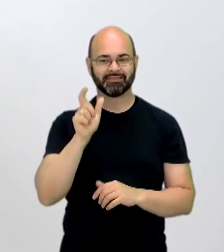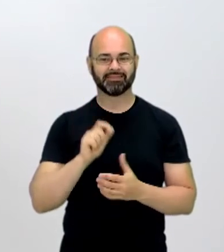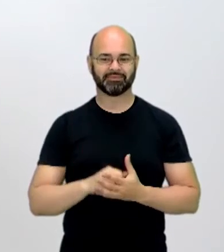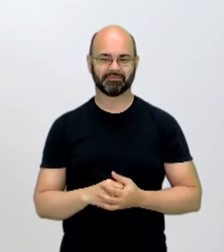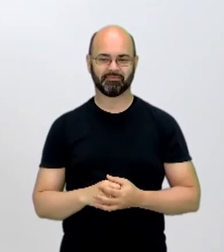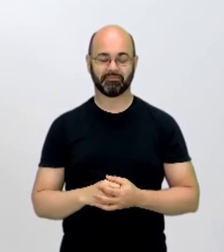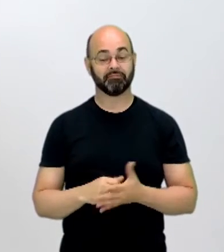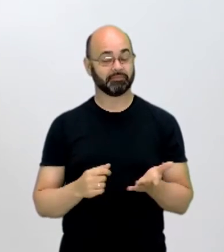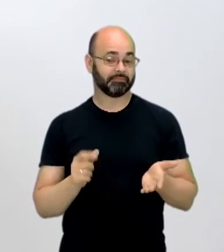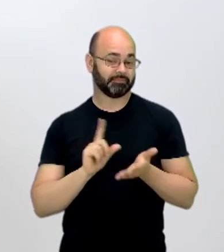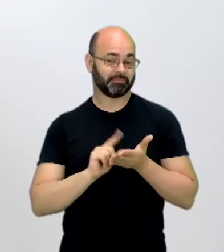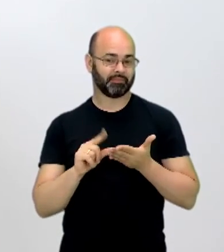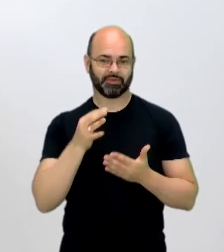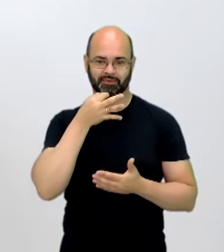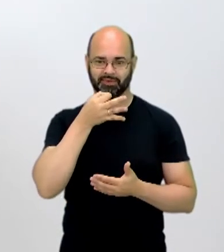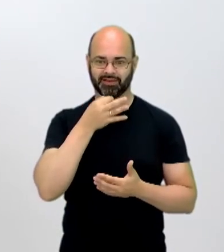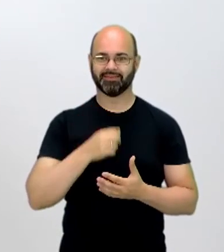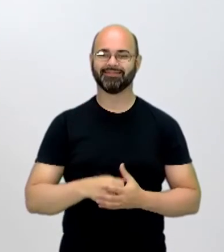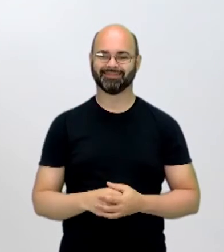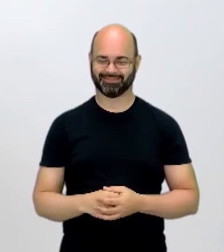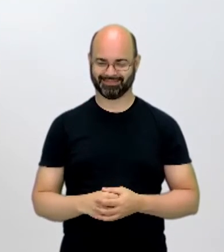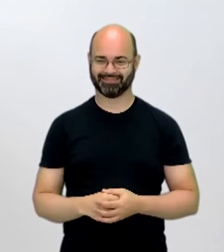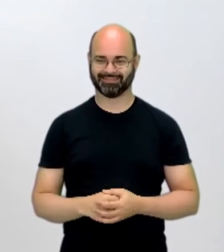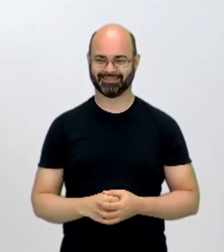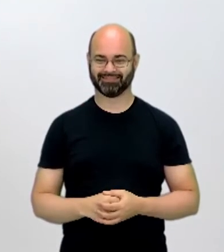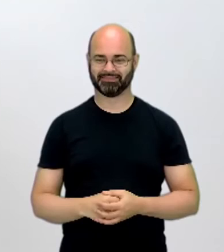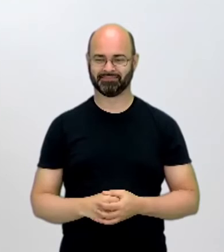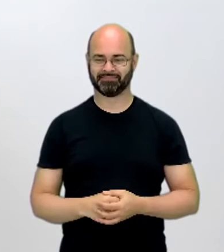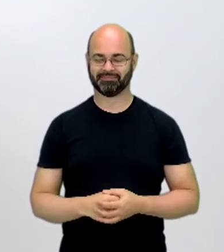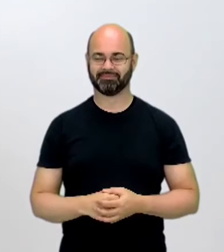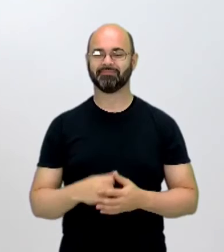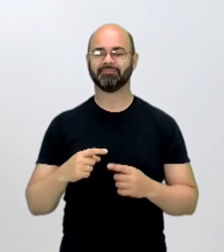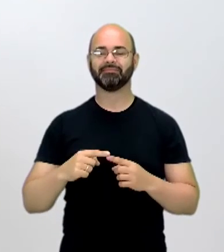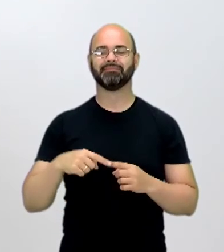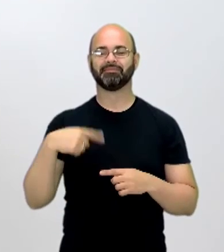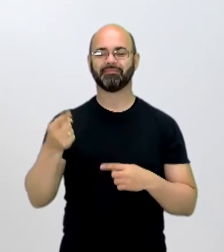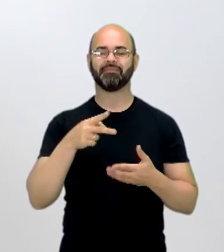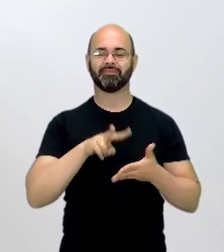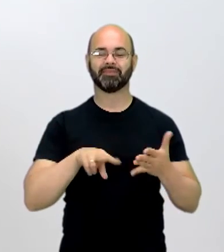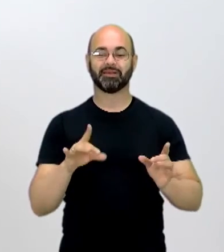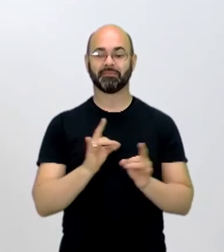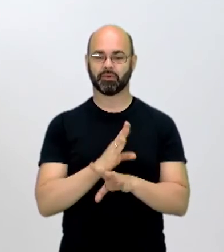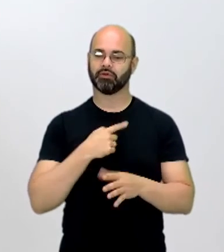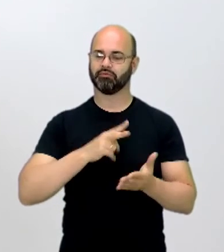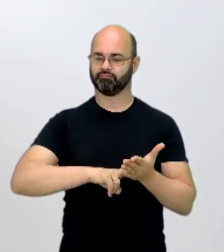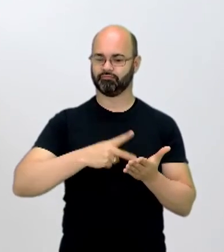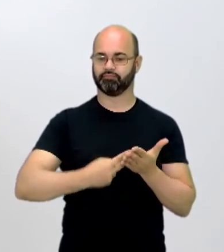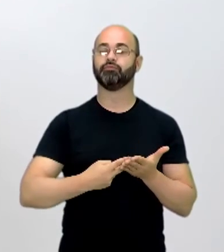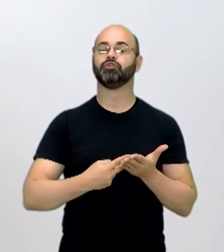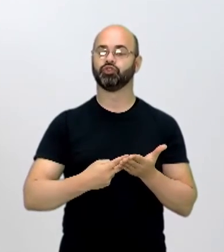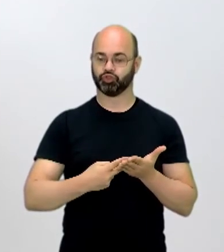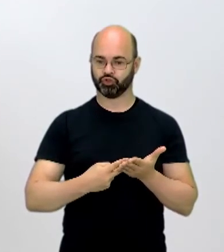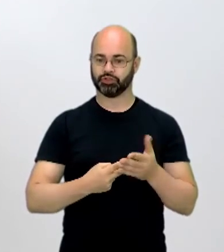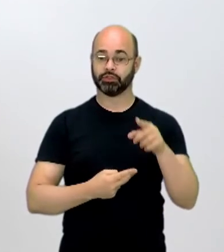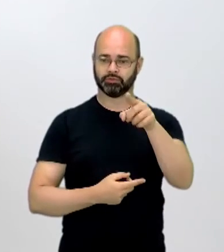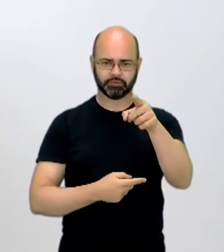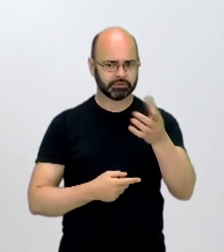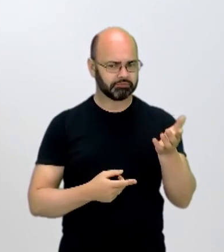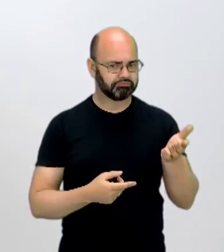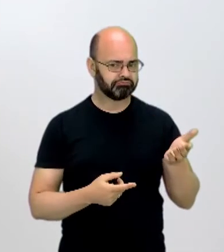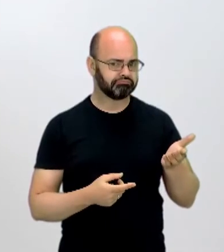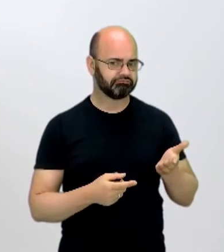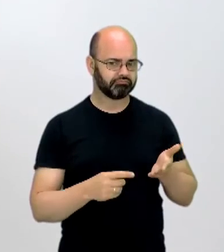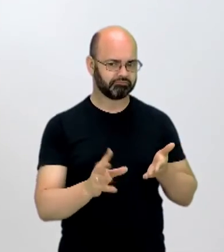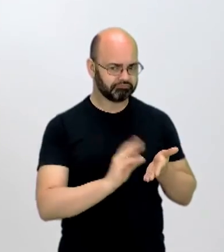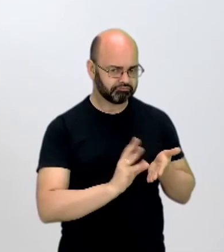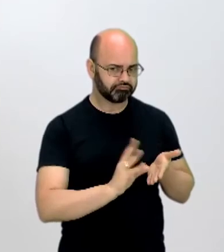artigo de opinião. Okay? Então, vamos ver o que acontece agora depois dessa leitura. Eu traduzi, você conseguiu aí fazer as